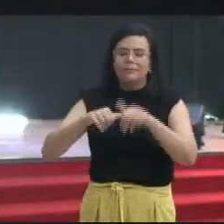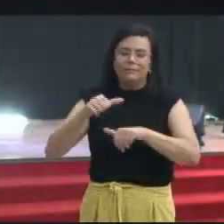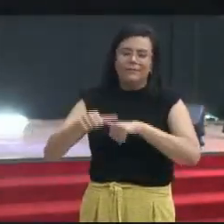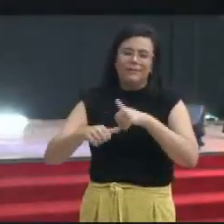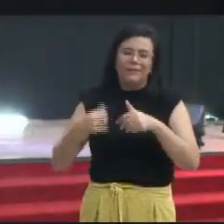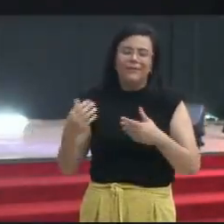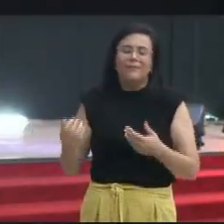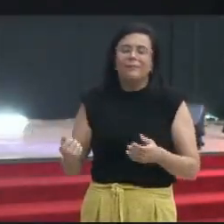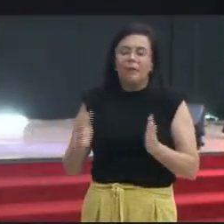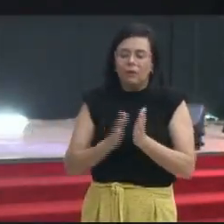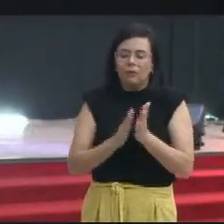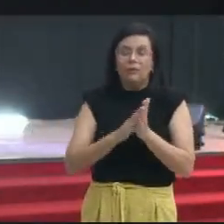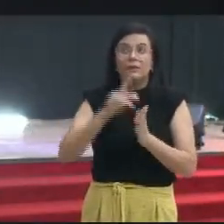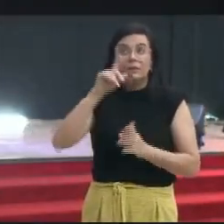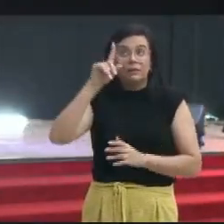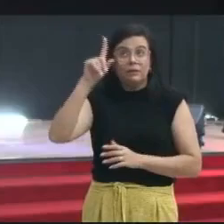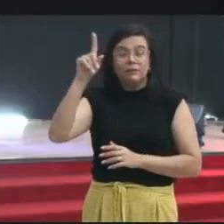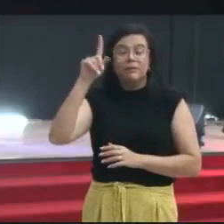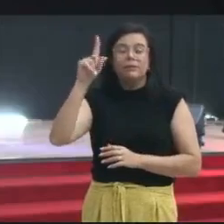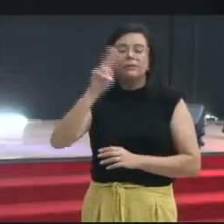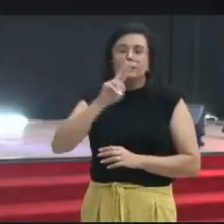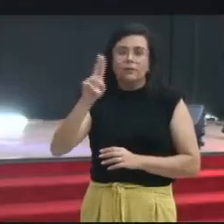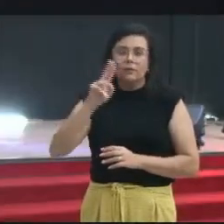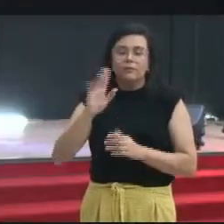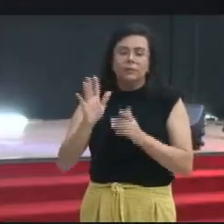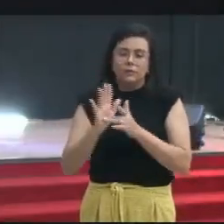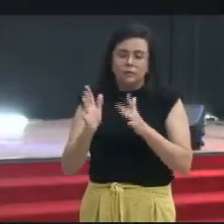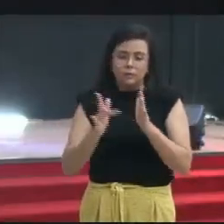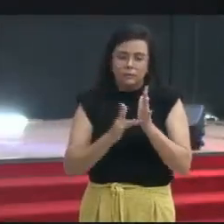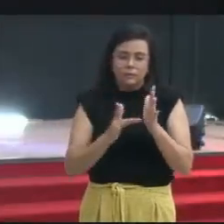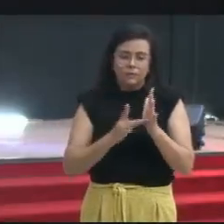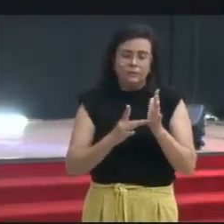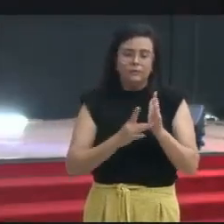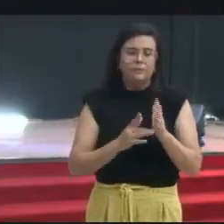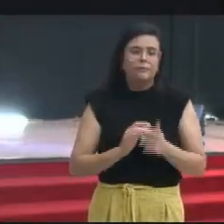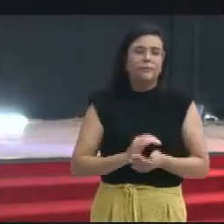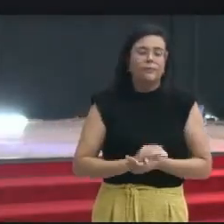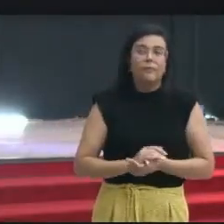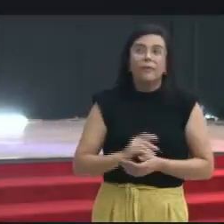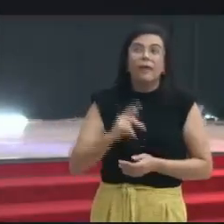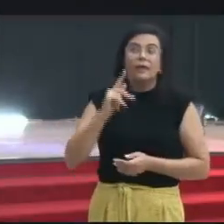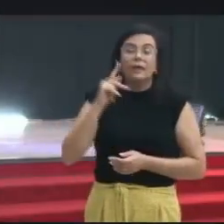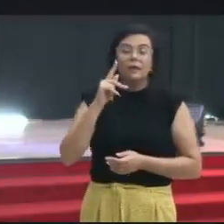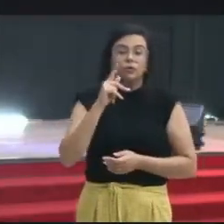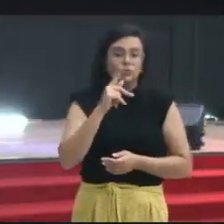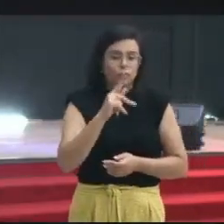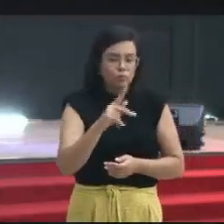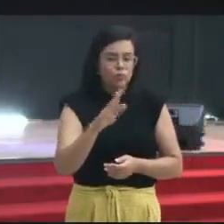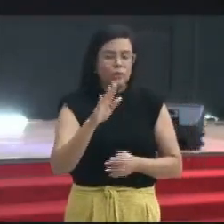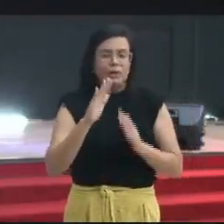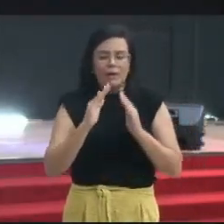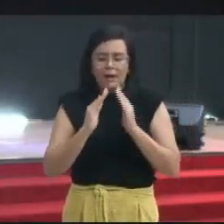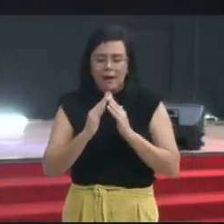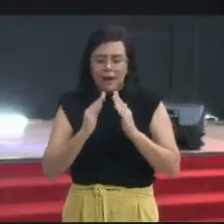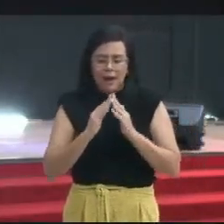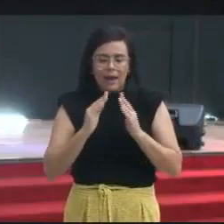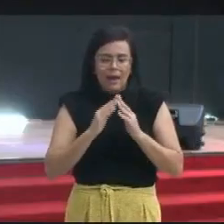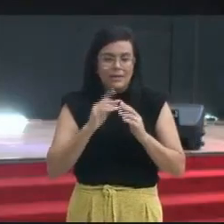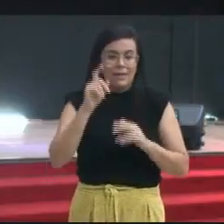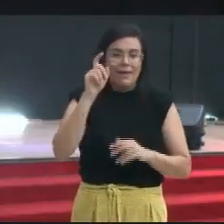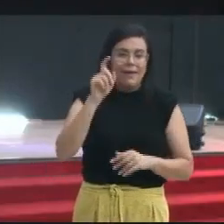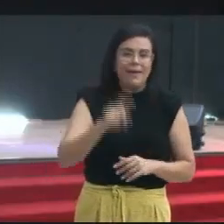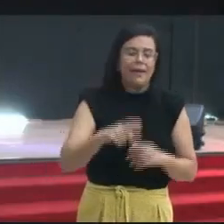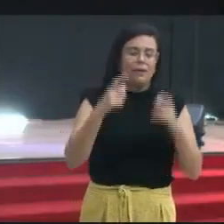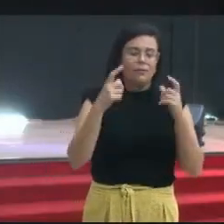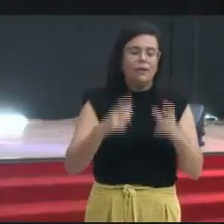Louvado seja o nome do Senhor Jesus. A sua casa é lugar de milagres, a sua